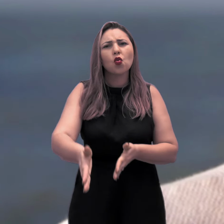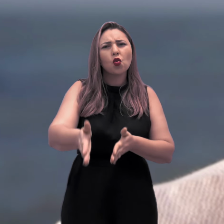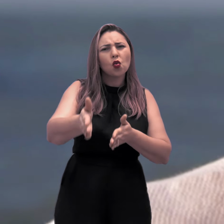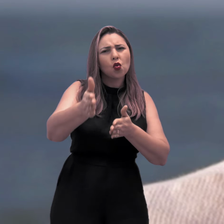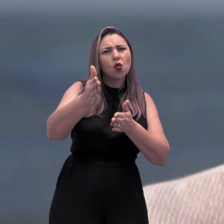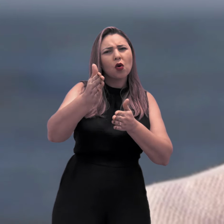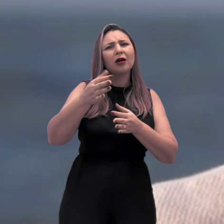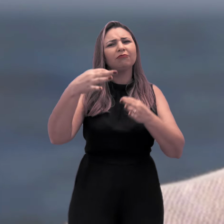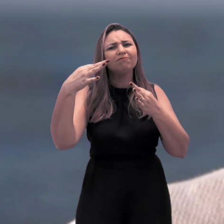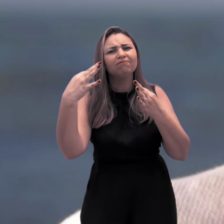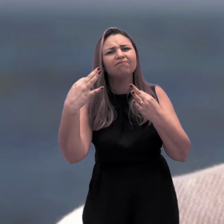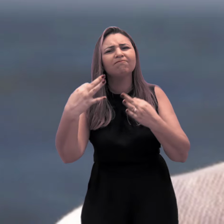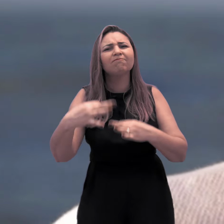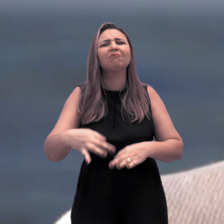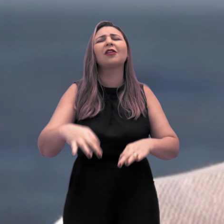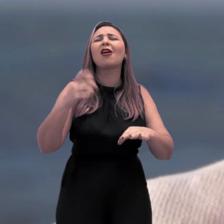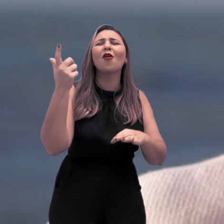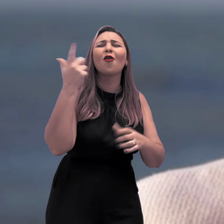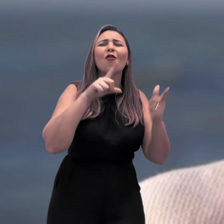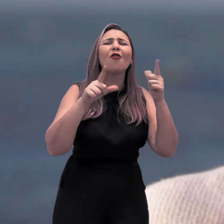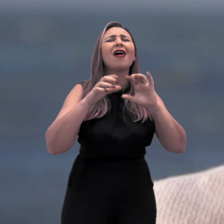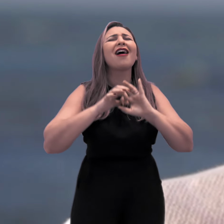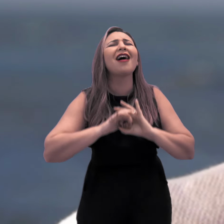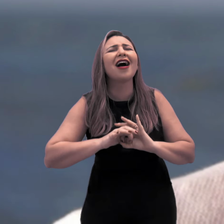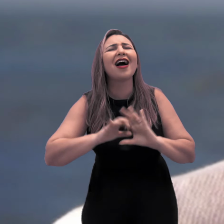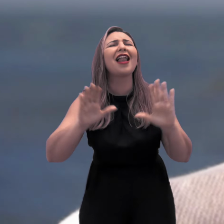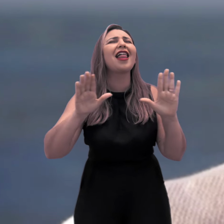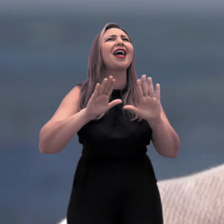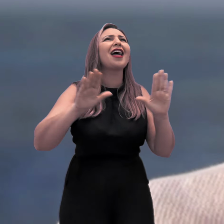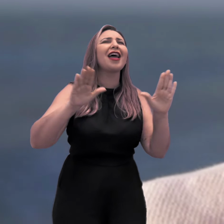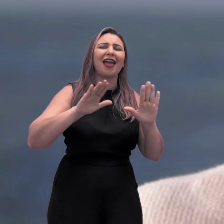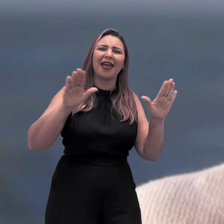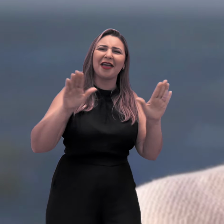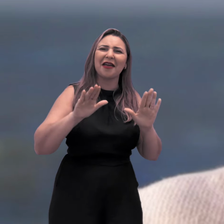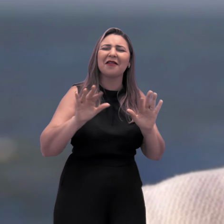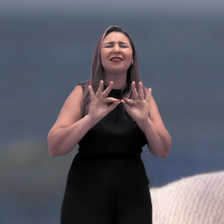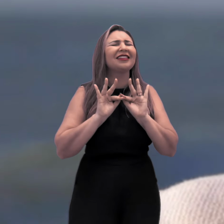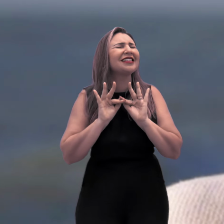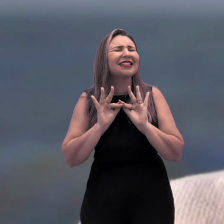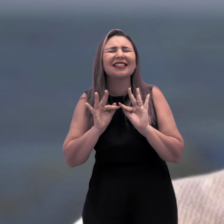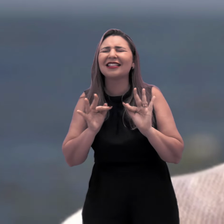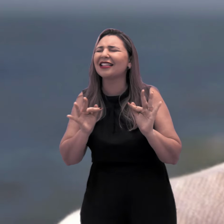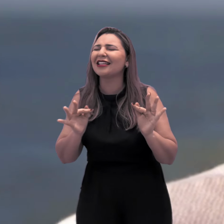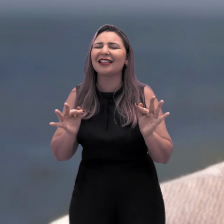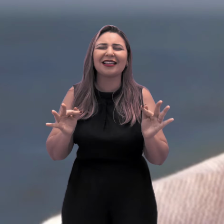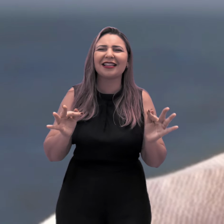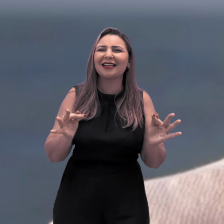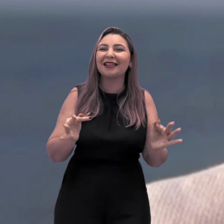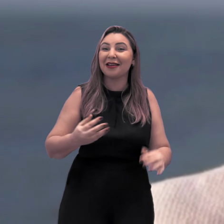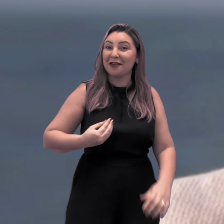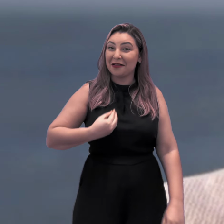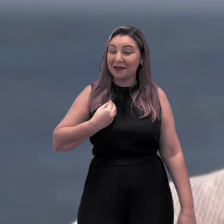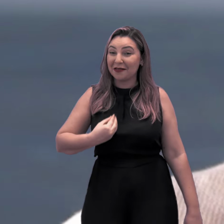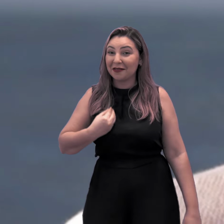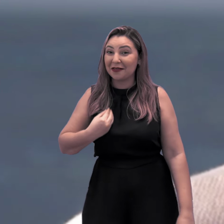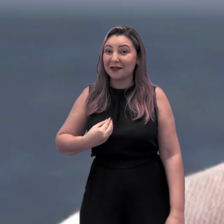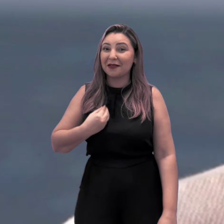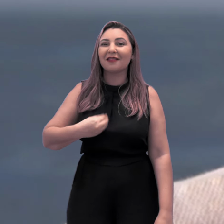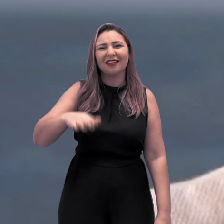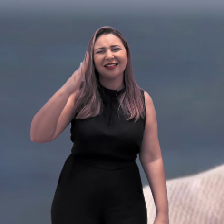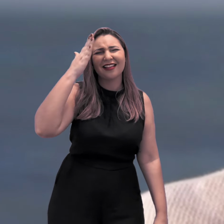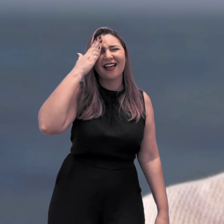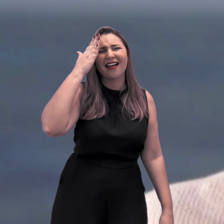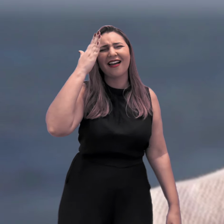Partiu com a certeza de ser livre, de ser simples, de ser